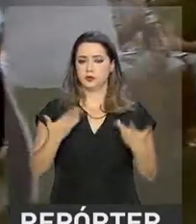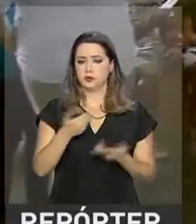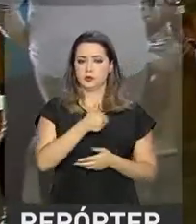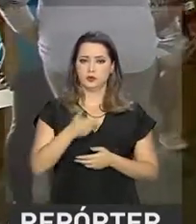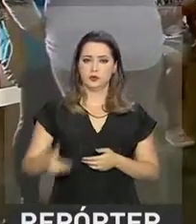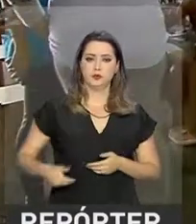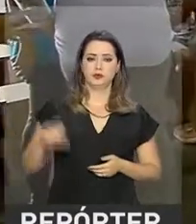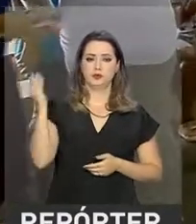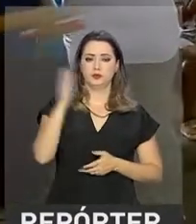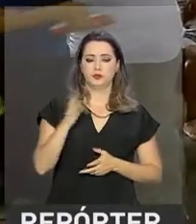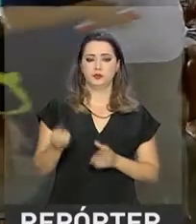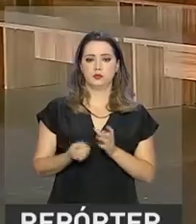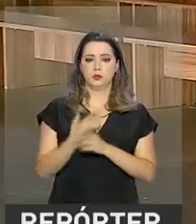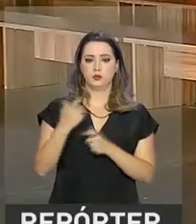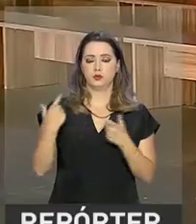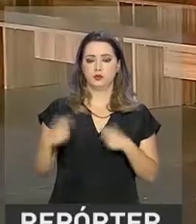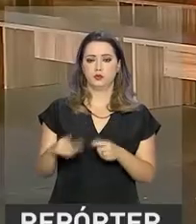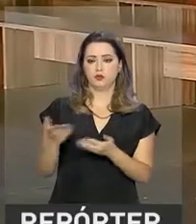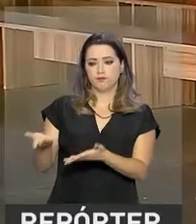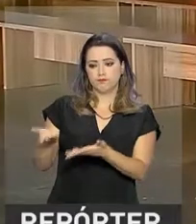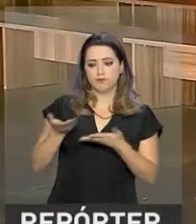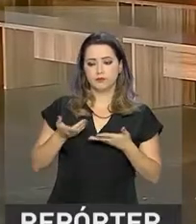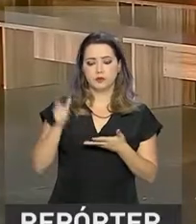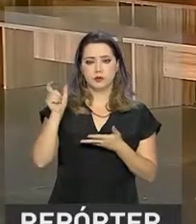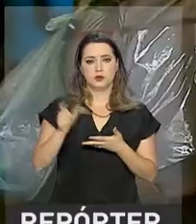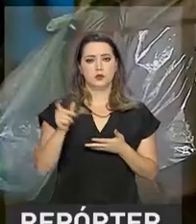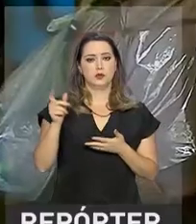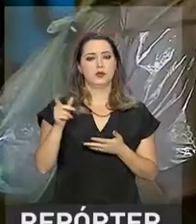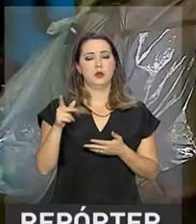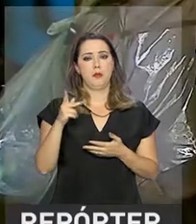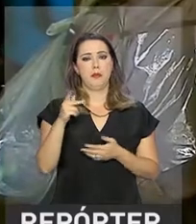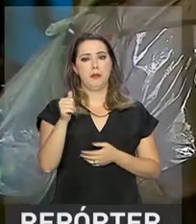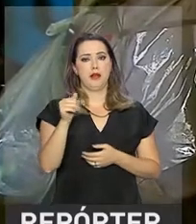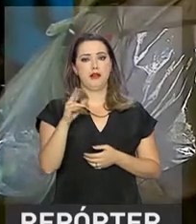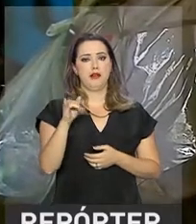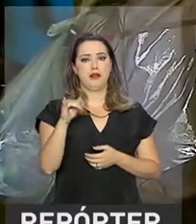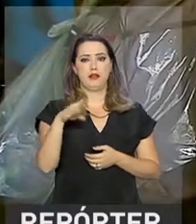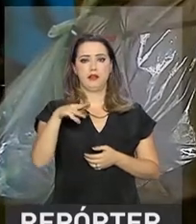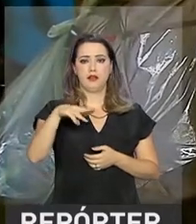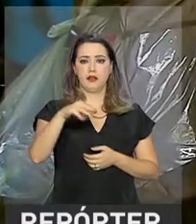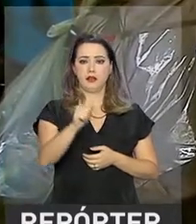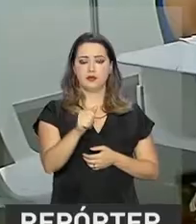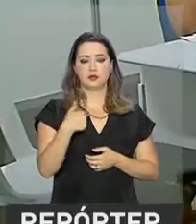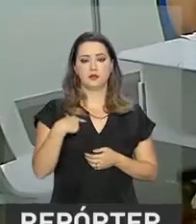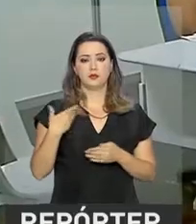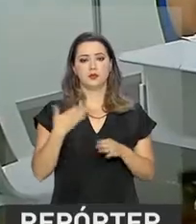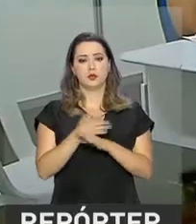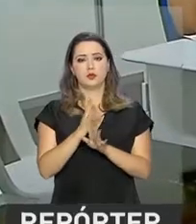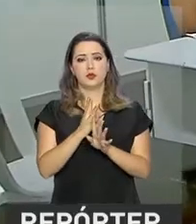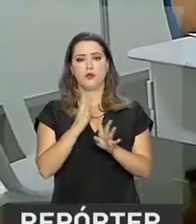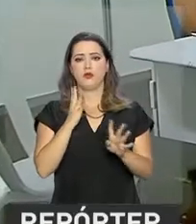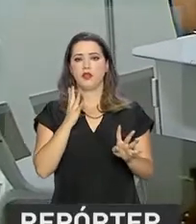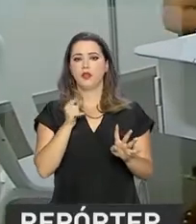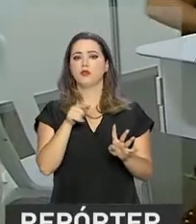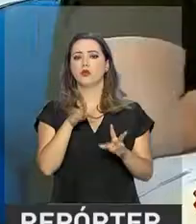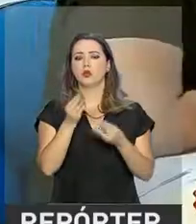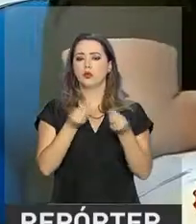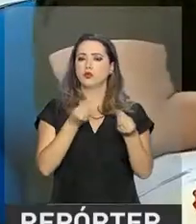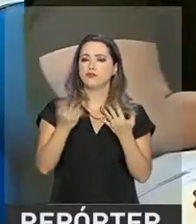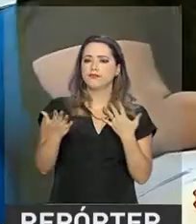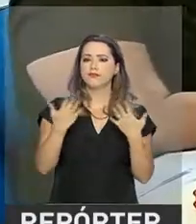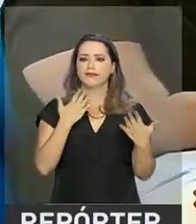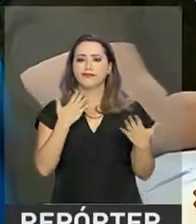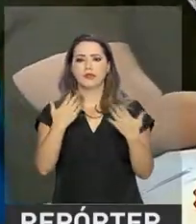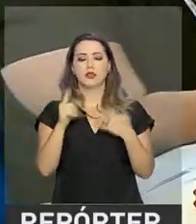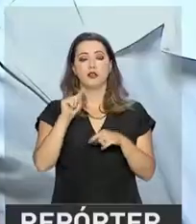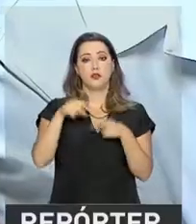criou um posto de acolhimento na cidade de pacaraíma ao chegar eles passam por uma triagem depois é a vez de avaliar as